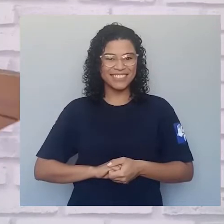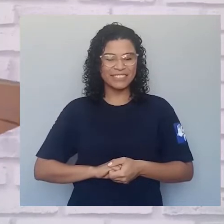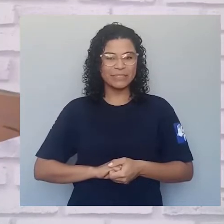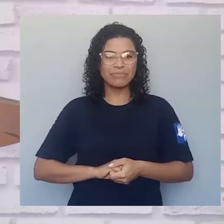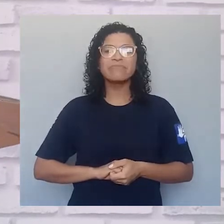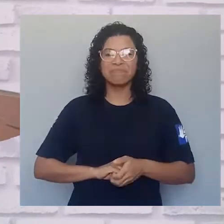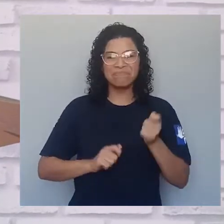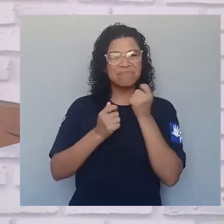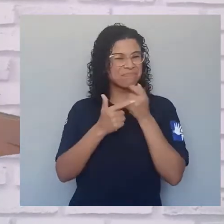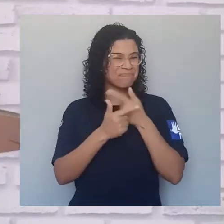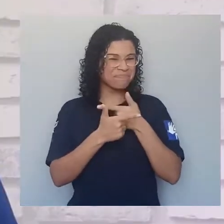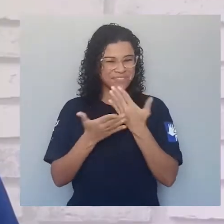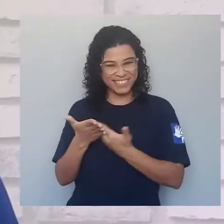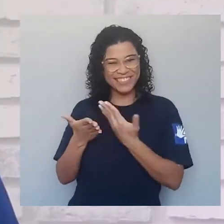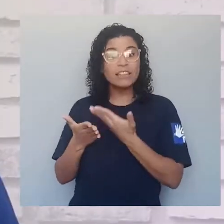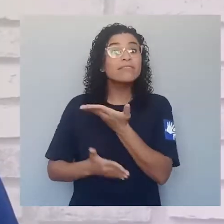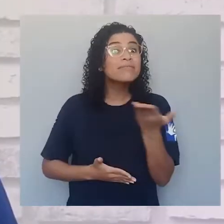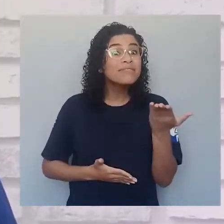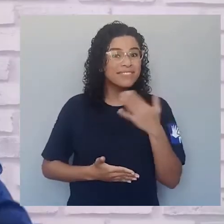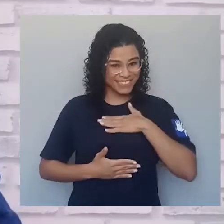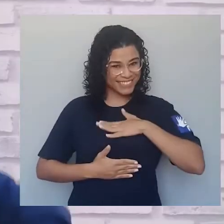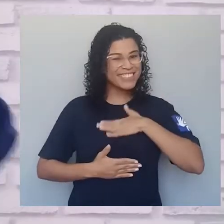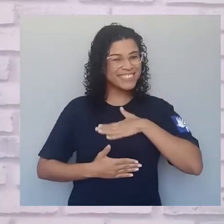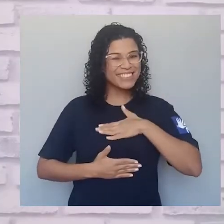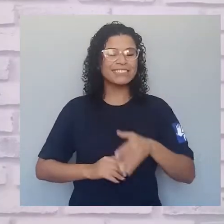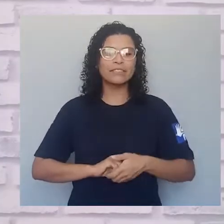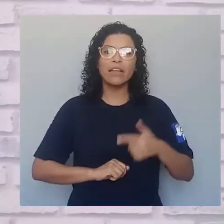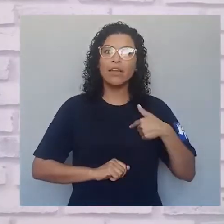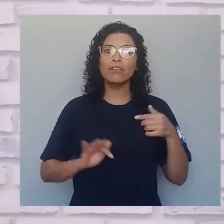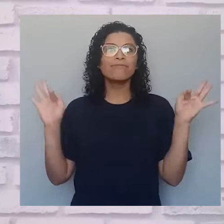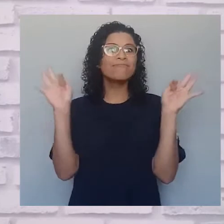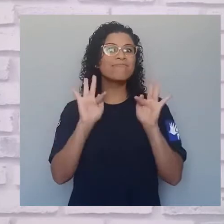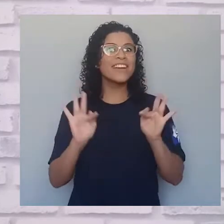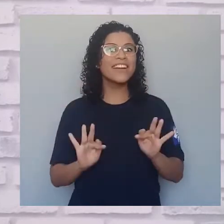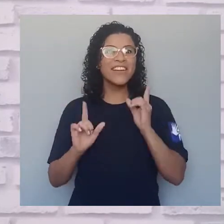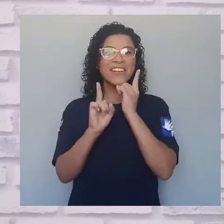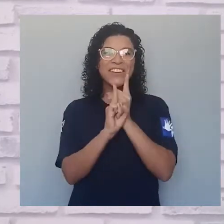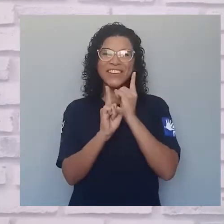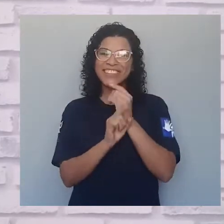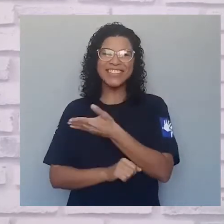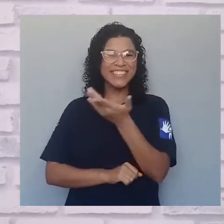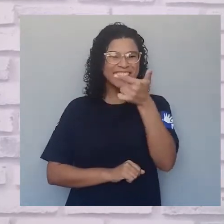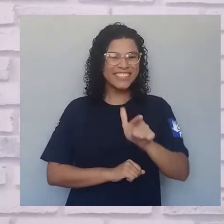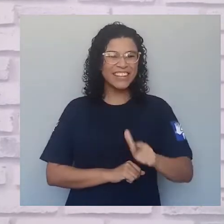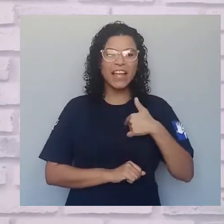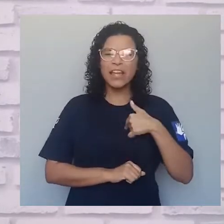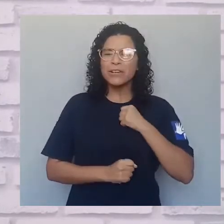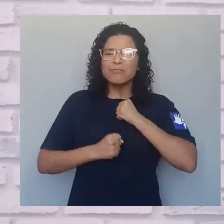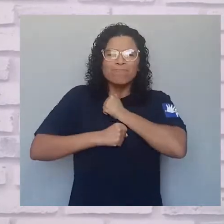Ai, mas eu dou muita risada com esse livro. E vocês? Estou tão feliz em reencontrá-los, é!